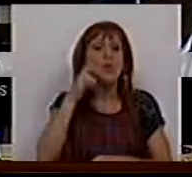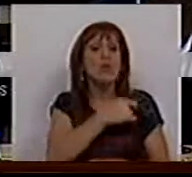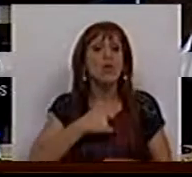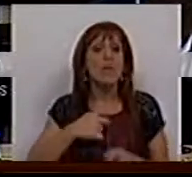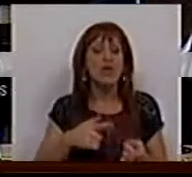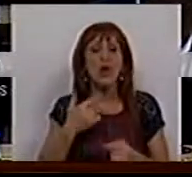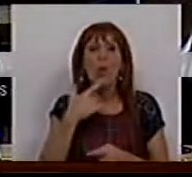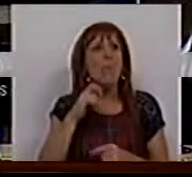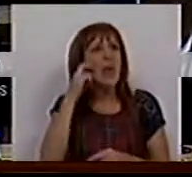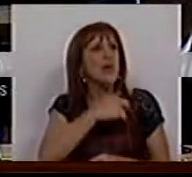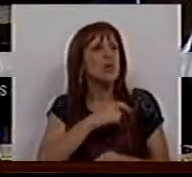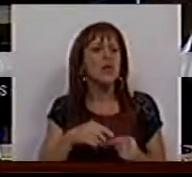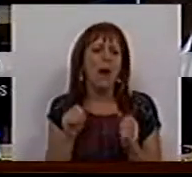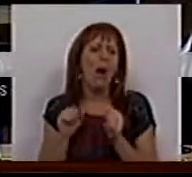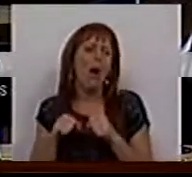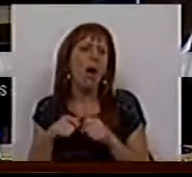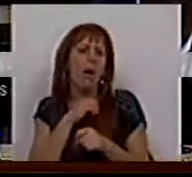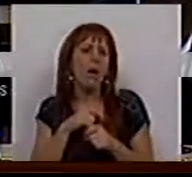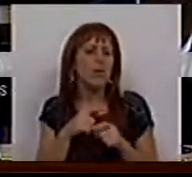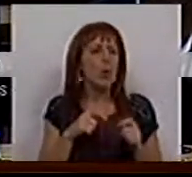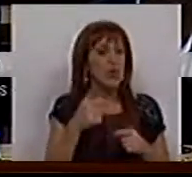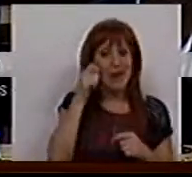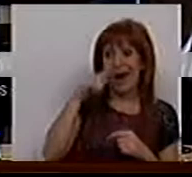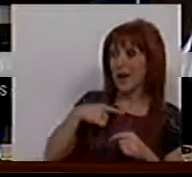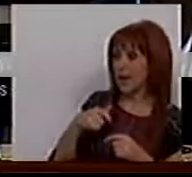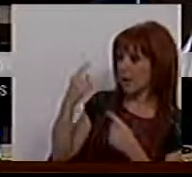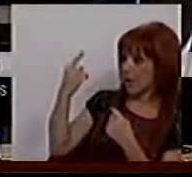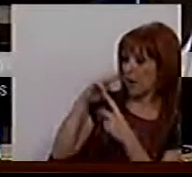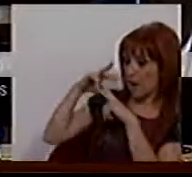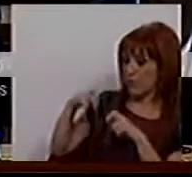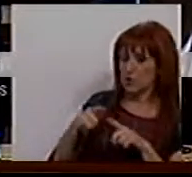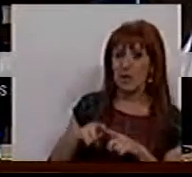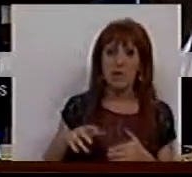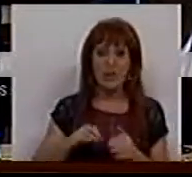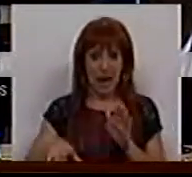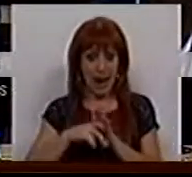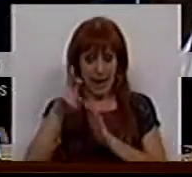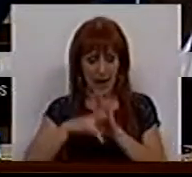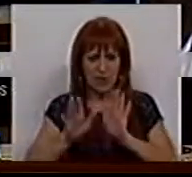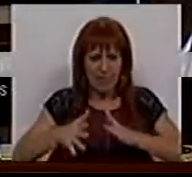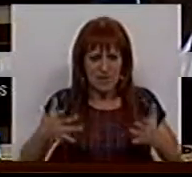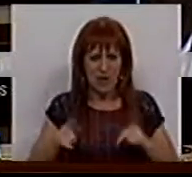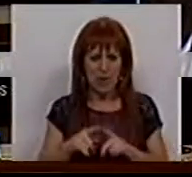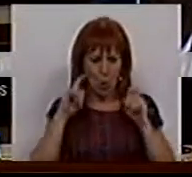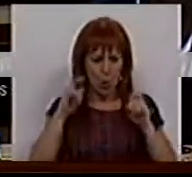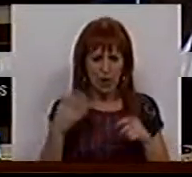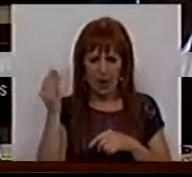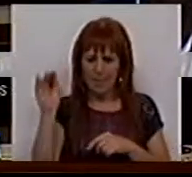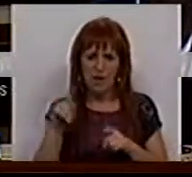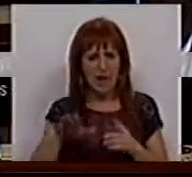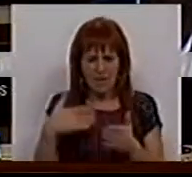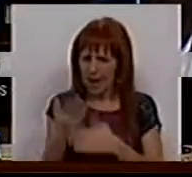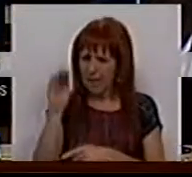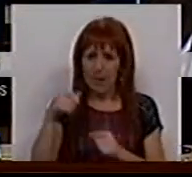um supervisor que pactua com o supervisionado. É preciso ter leis e regras que de facto controlem a banca e